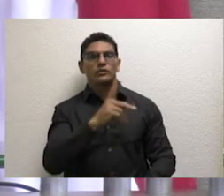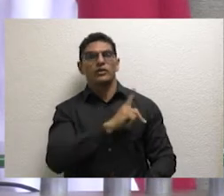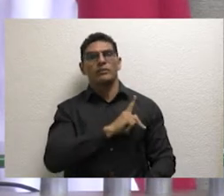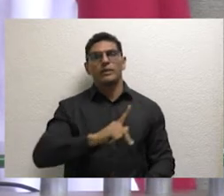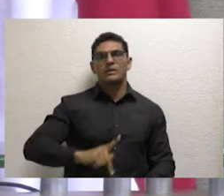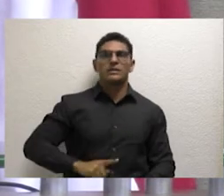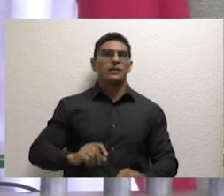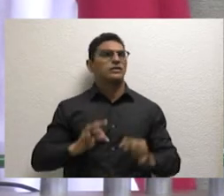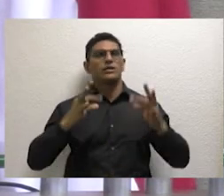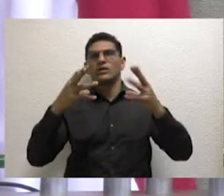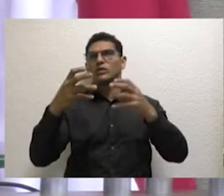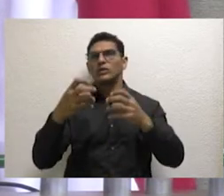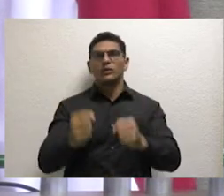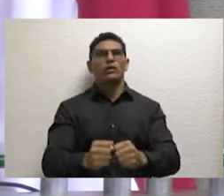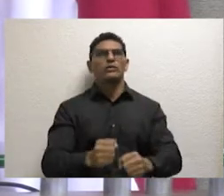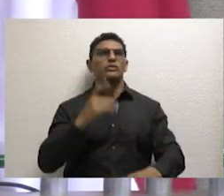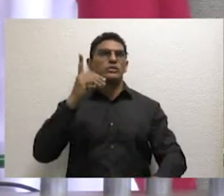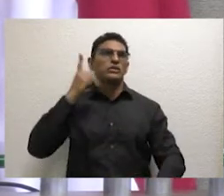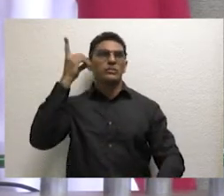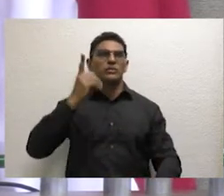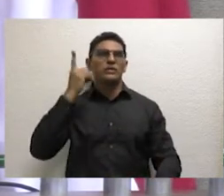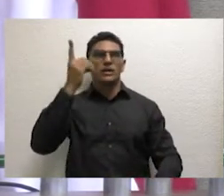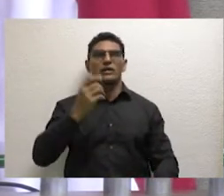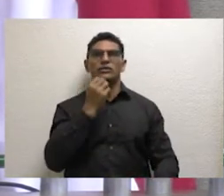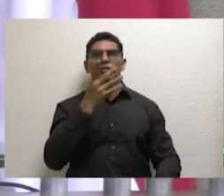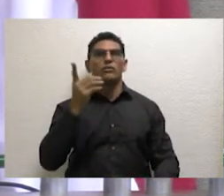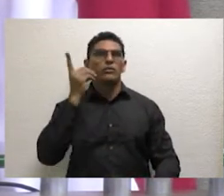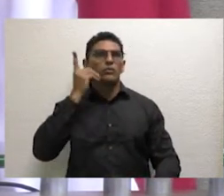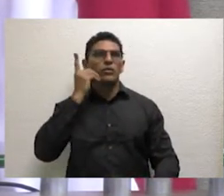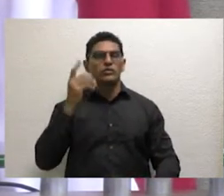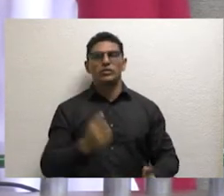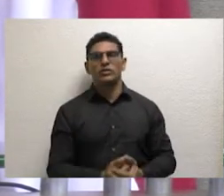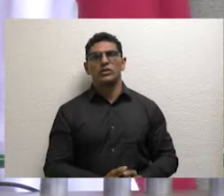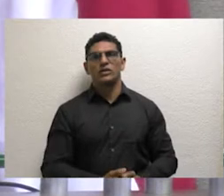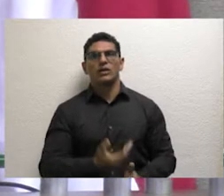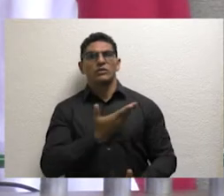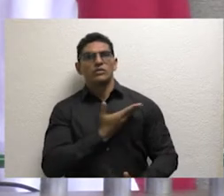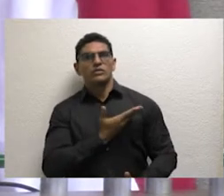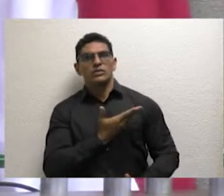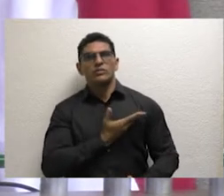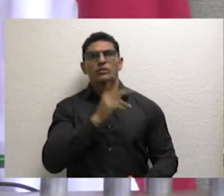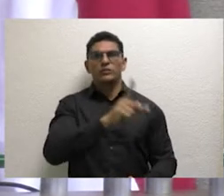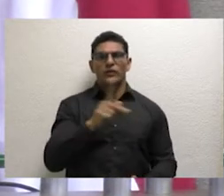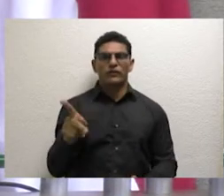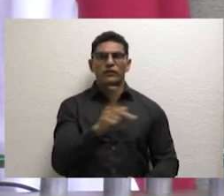bom dia aos demais deputados bom dia aos meus companheiros de luta